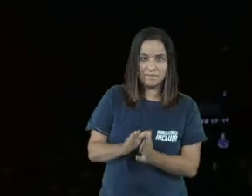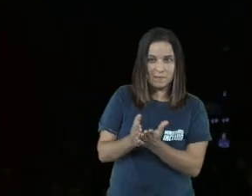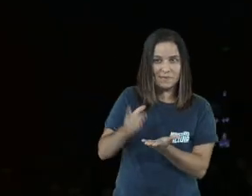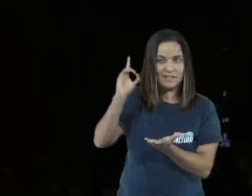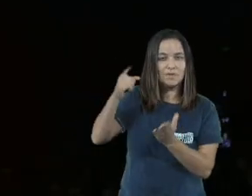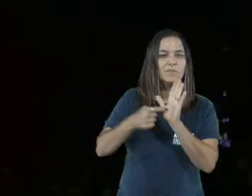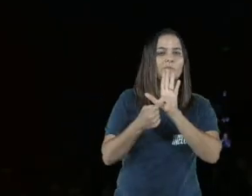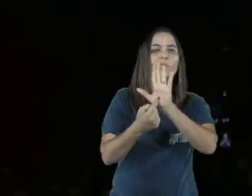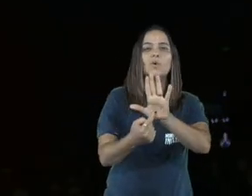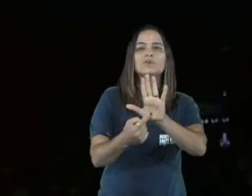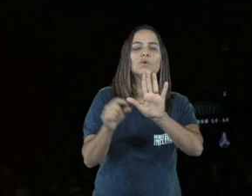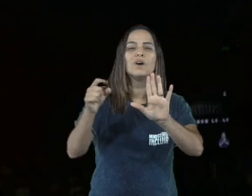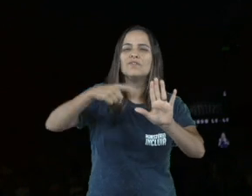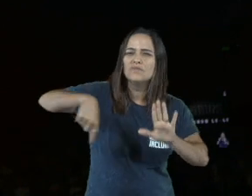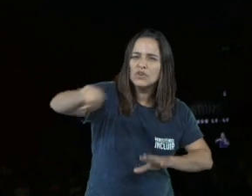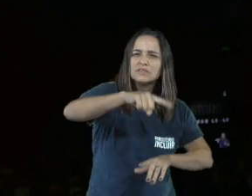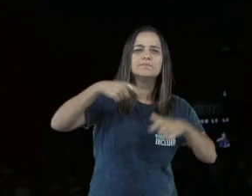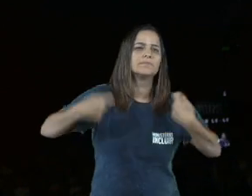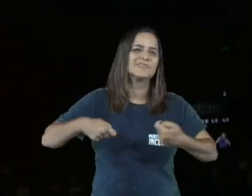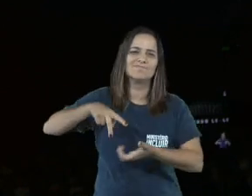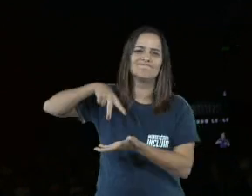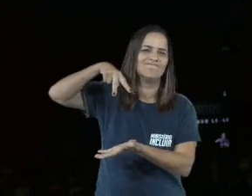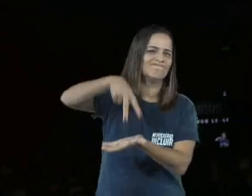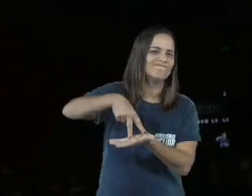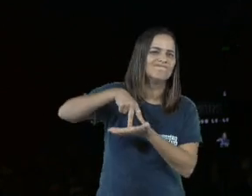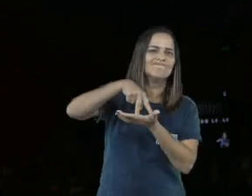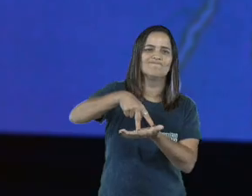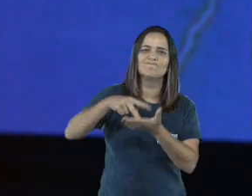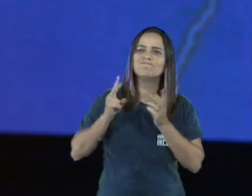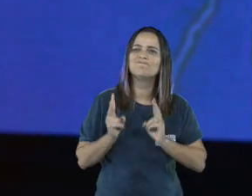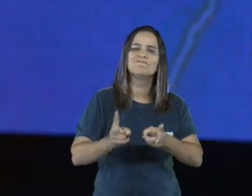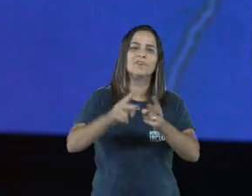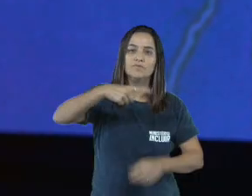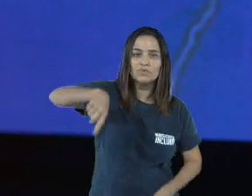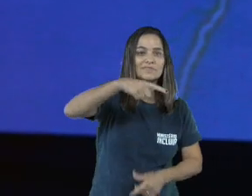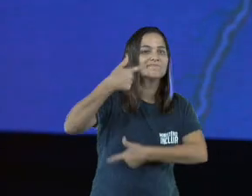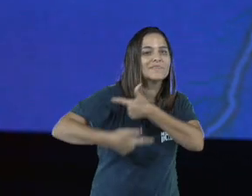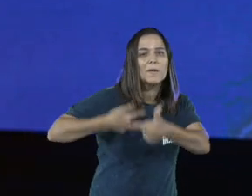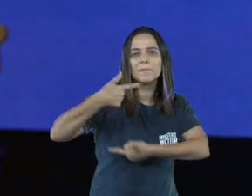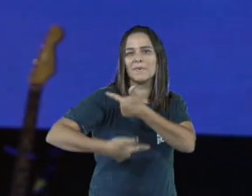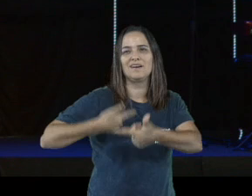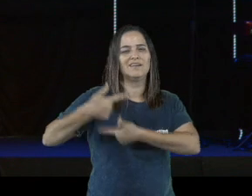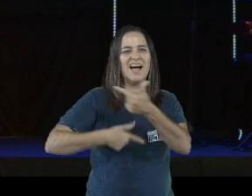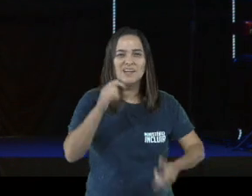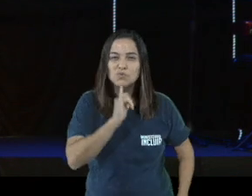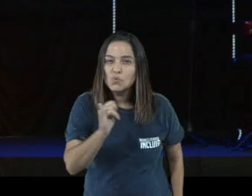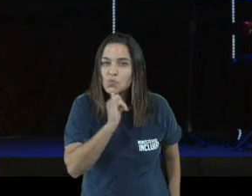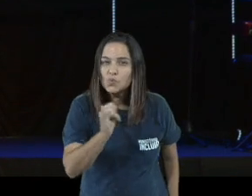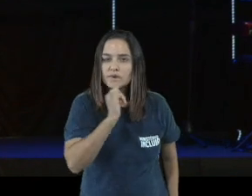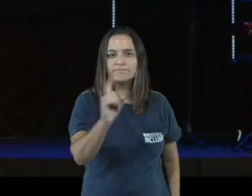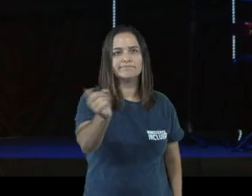trabalho não é bom no senhor não é bom ele tem promessa para aqueles